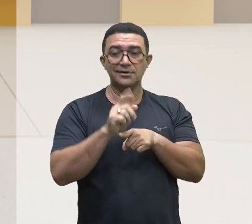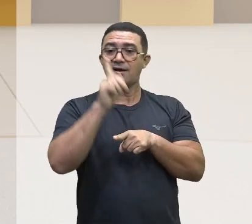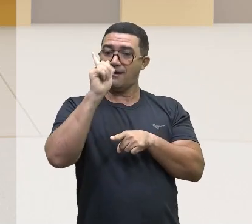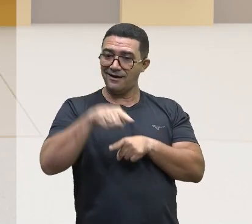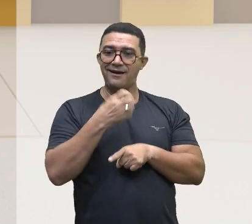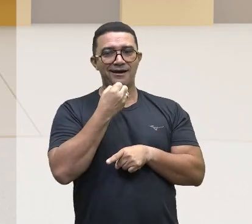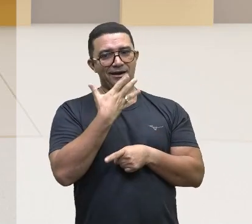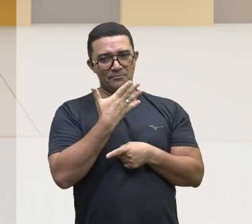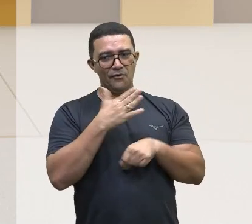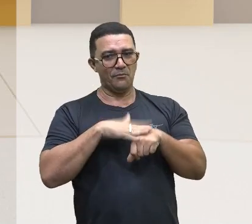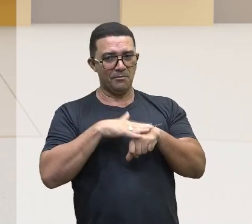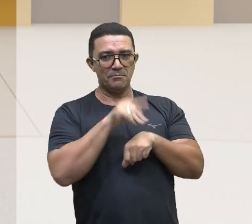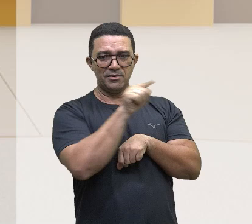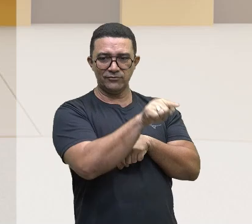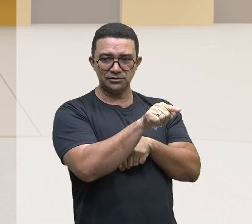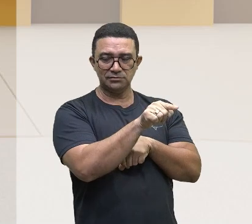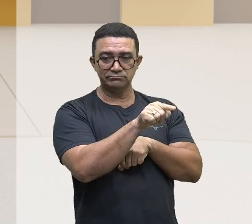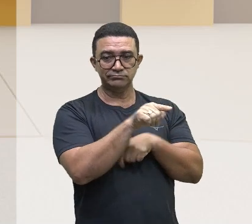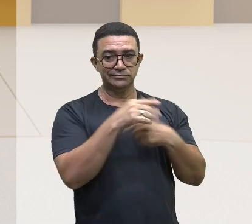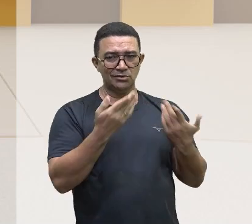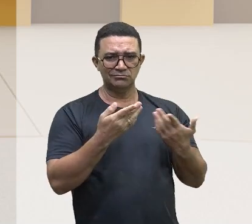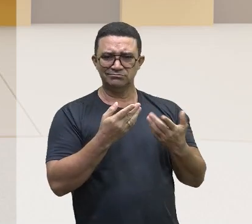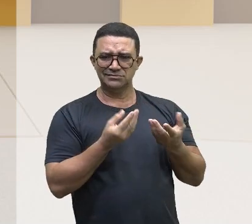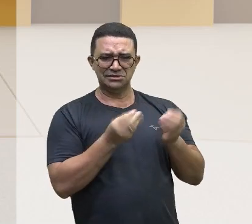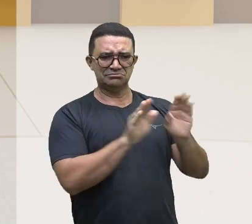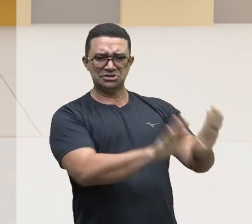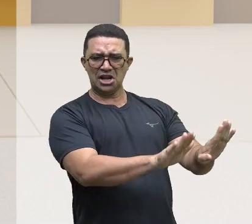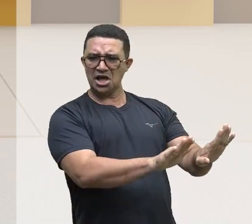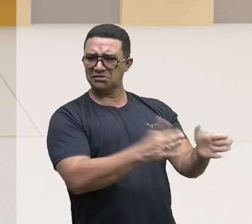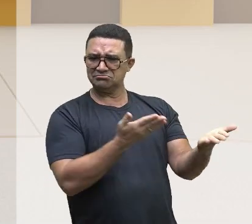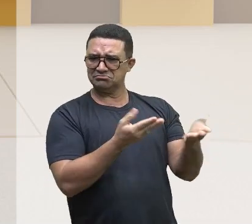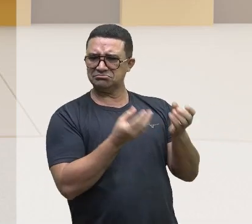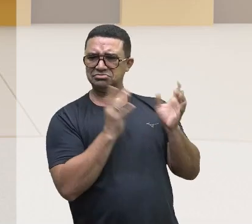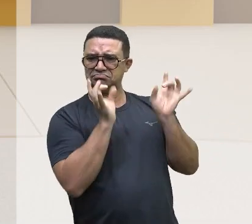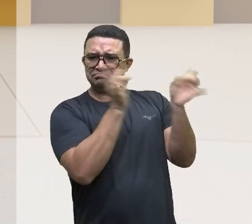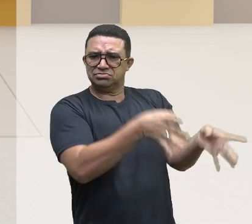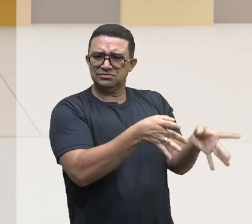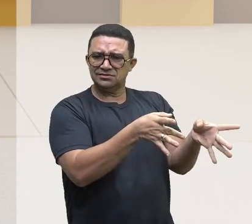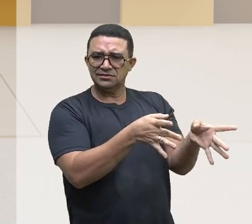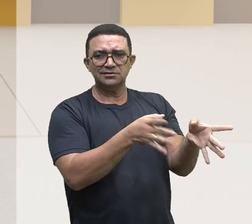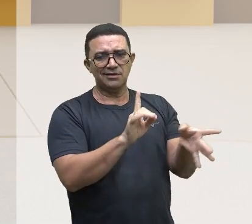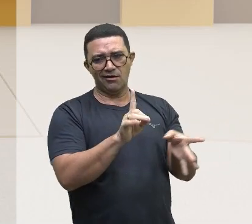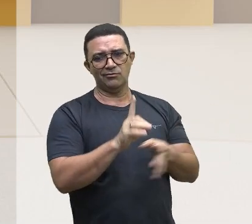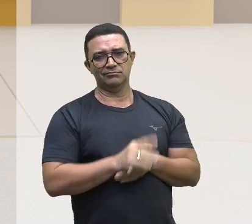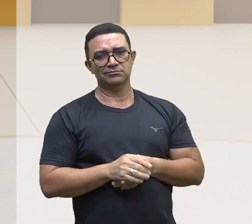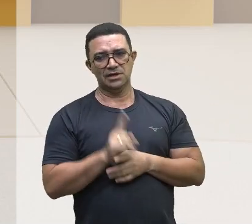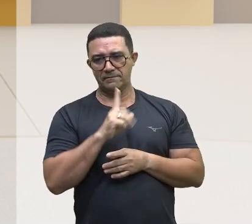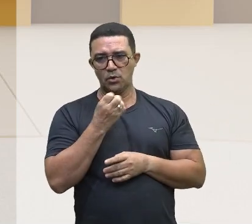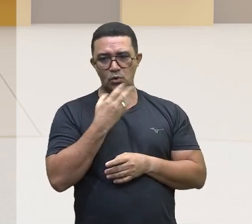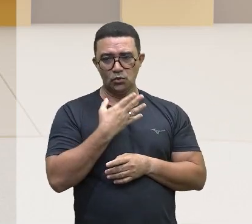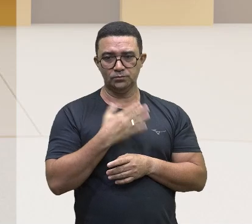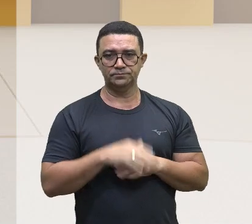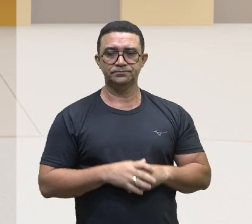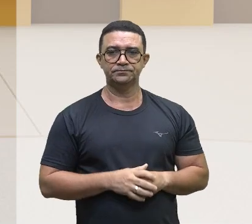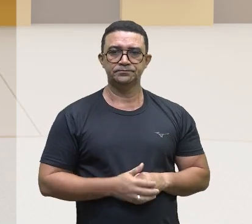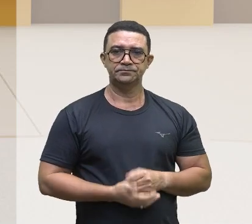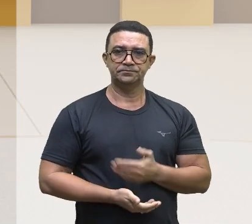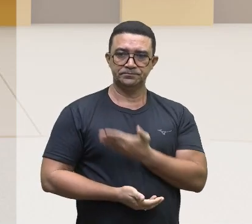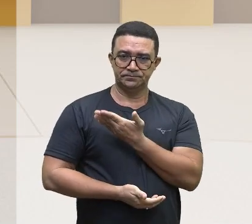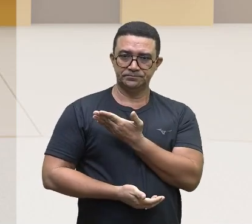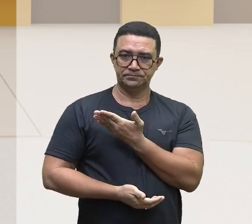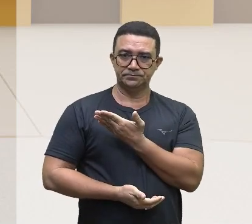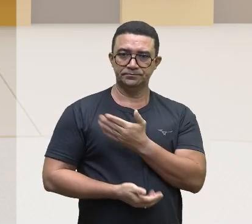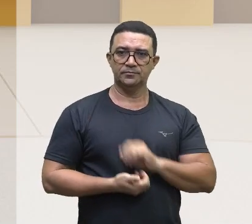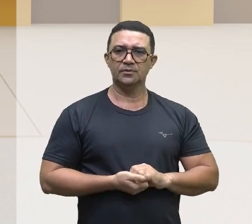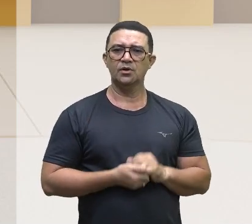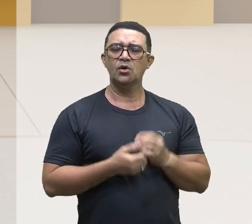benéfico para você. O importante é você não deixar lá parado. E a gente trouxe aqui algumas perguntas para a gente refletir. Vamos ver. Como